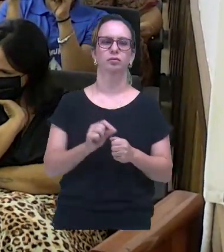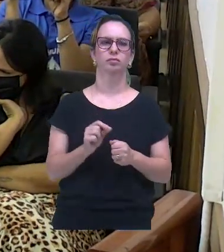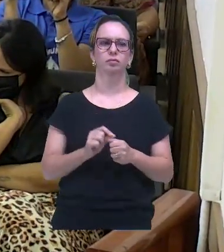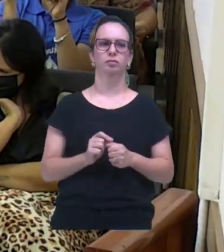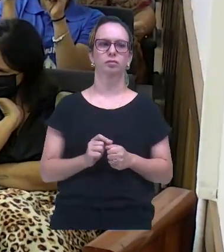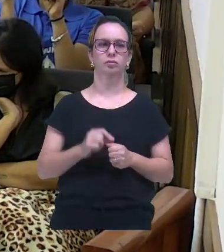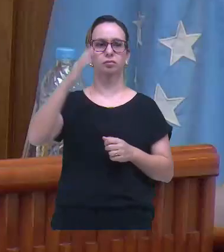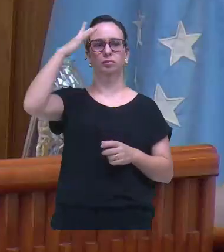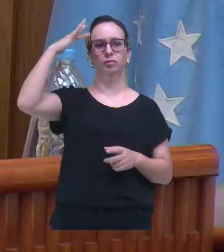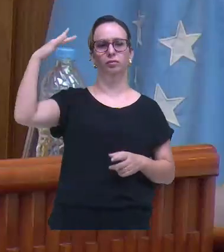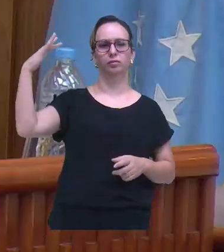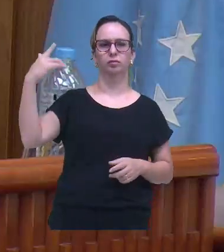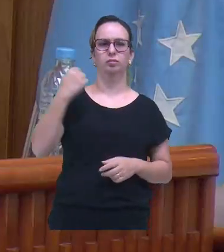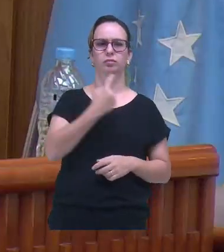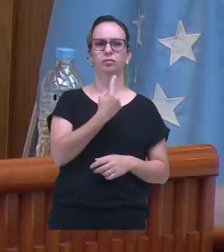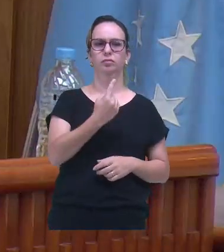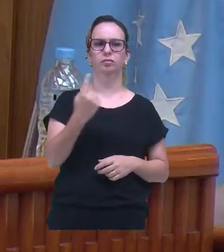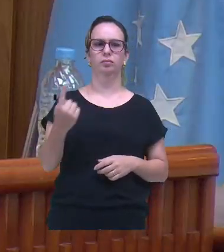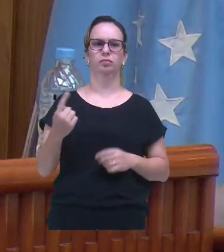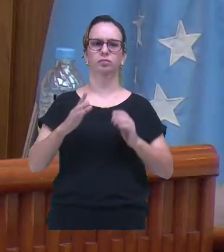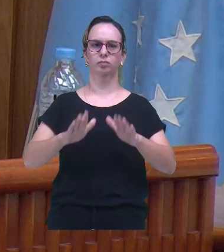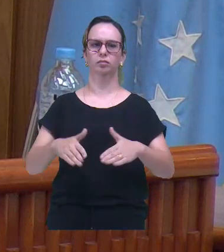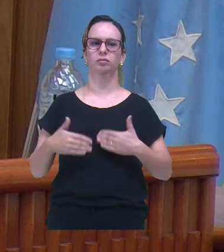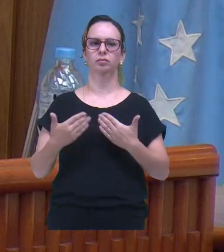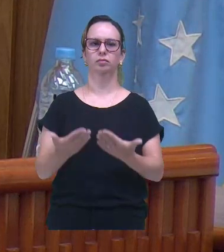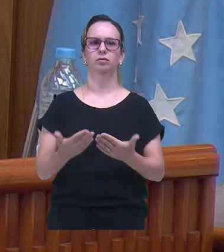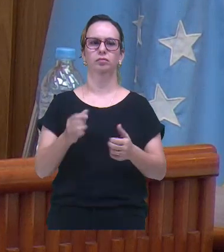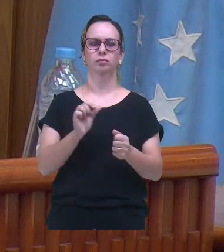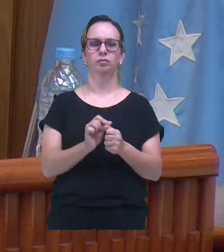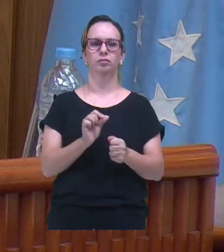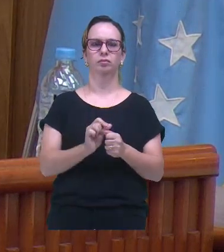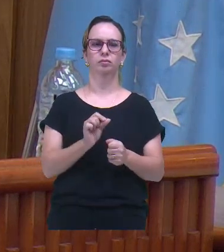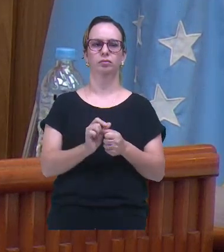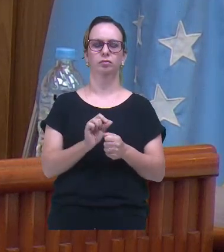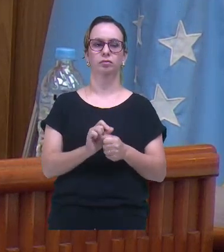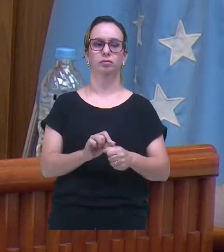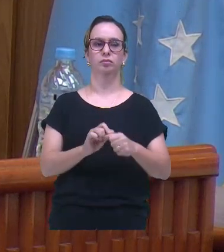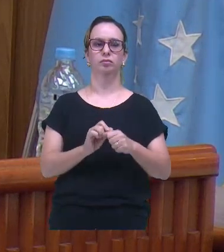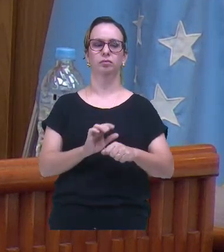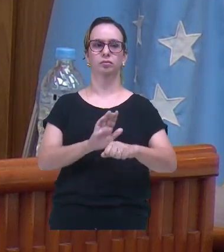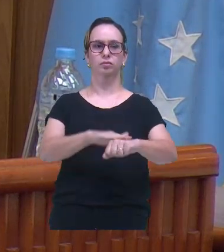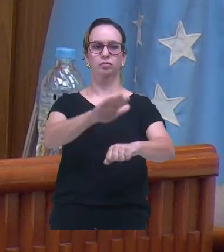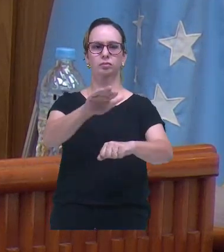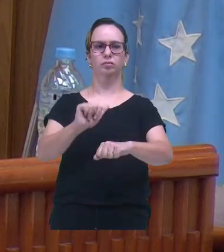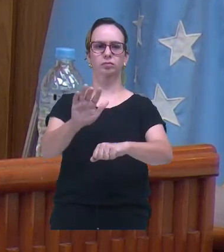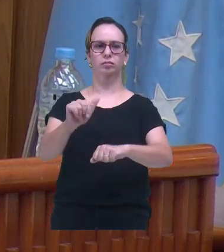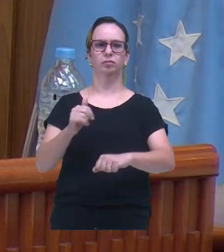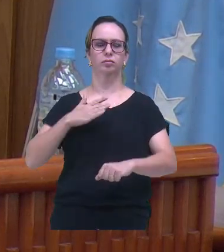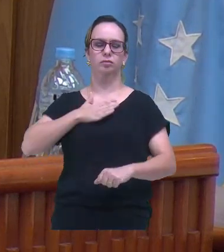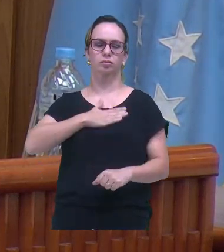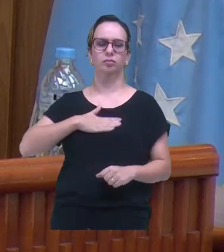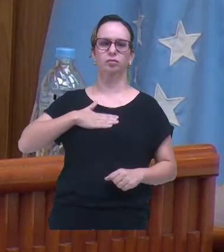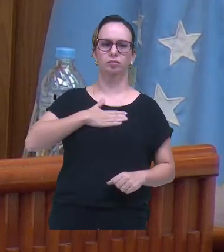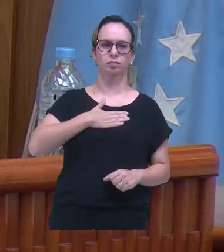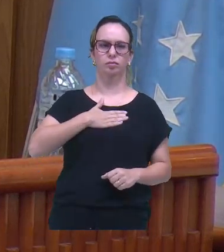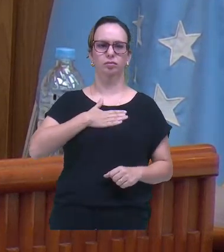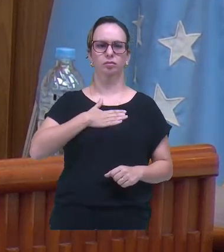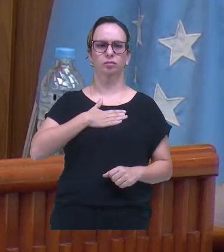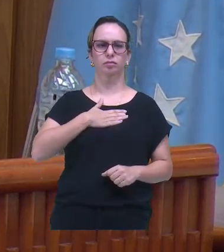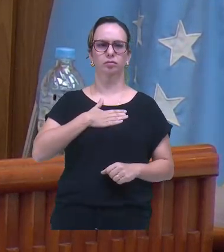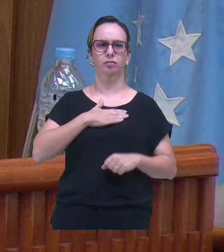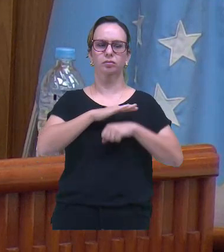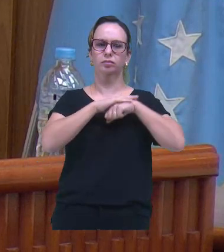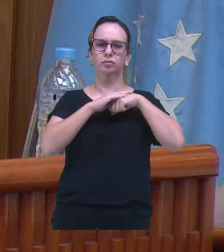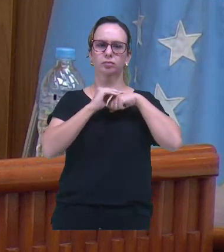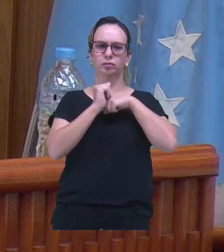cada um para conceber uma campanha atrativa, afetuosa, ética e, apesar